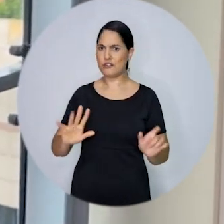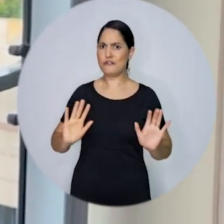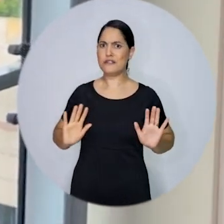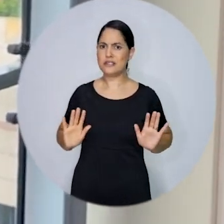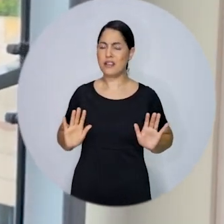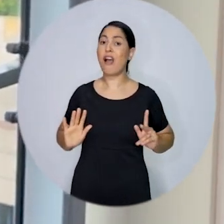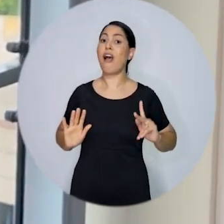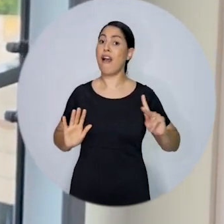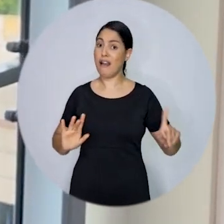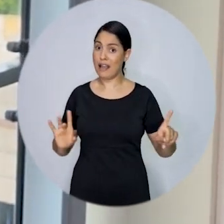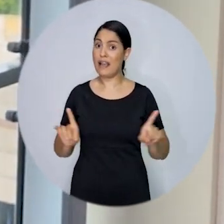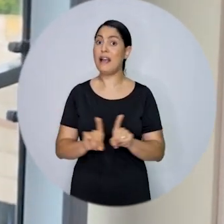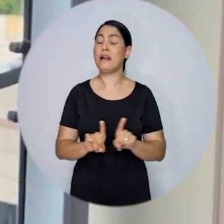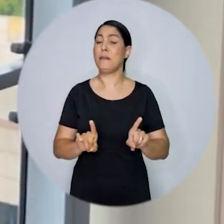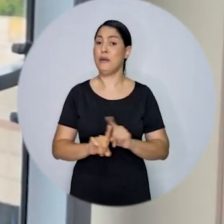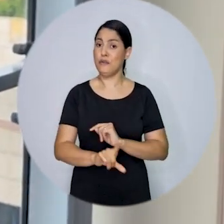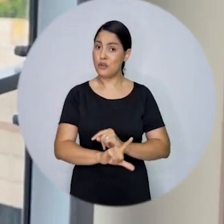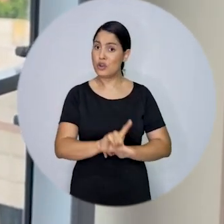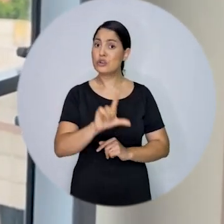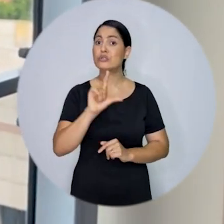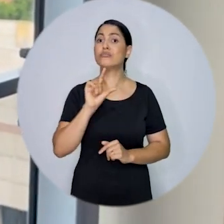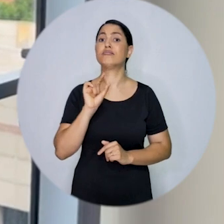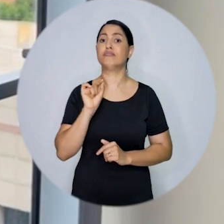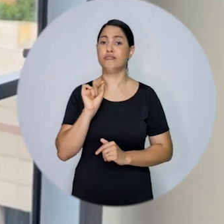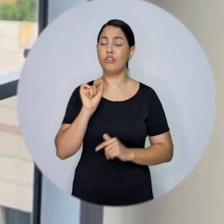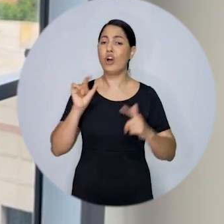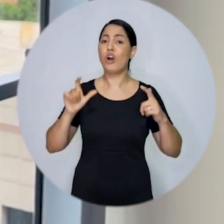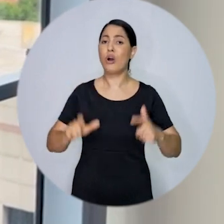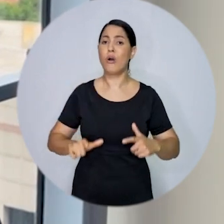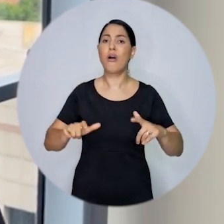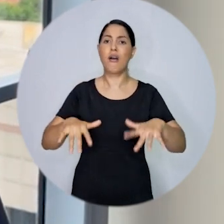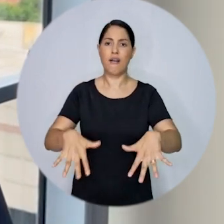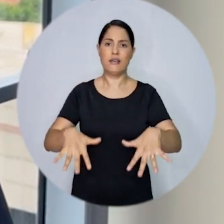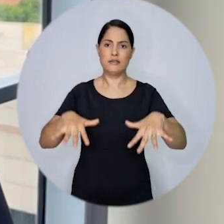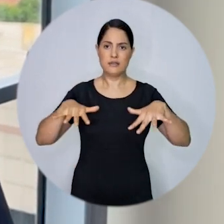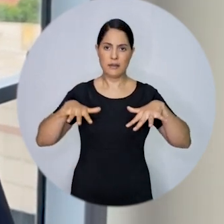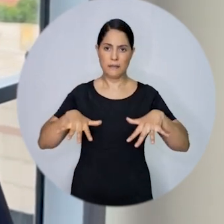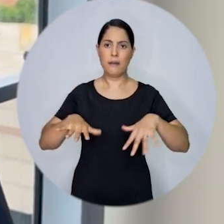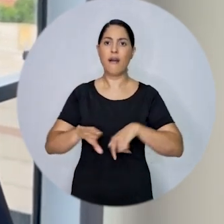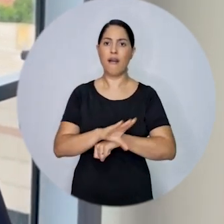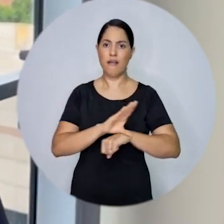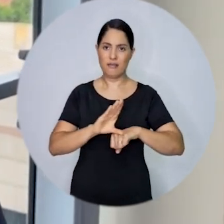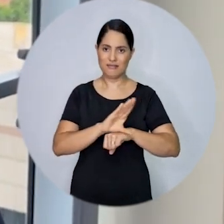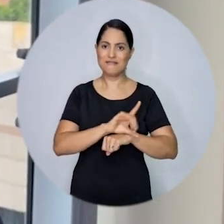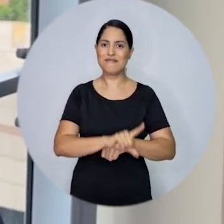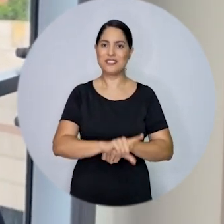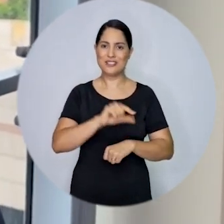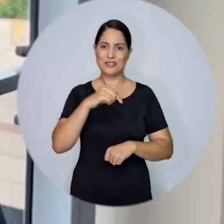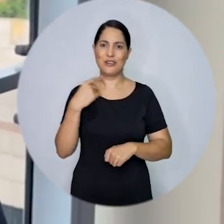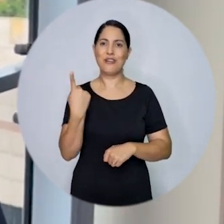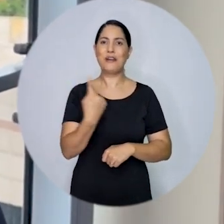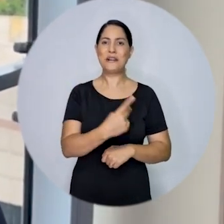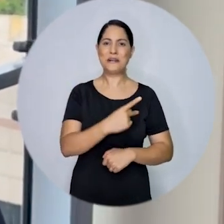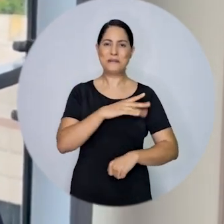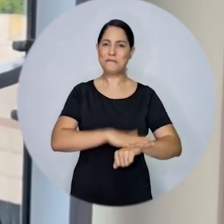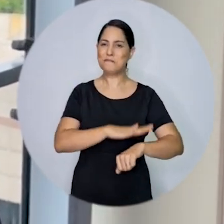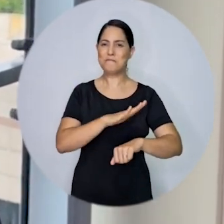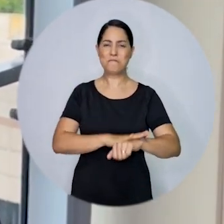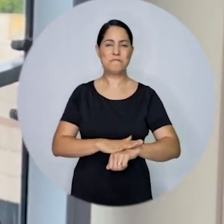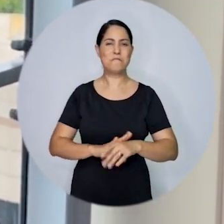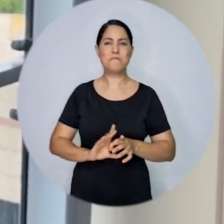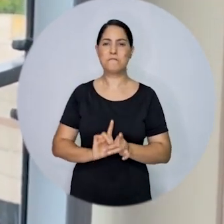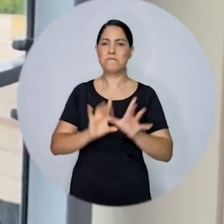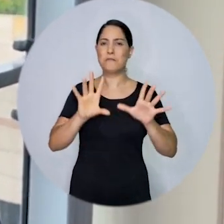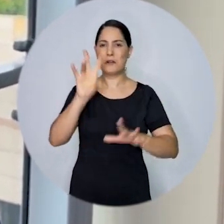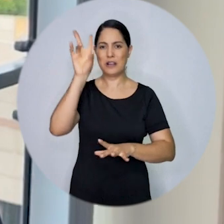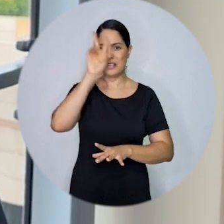é suficiente, né? Ele é escolhido pela Assembleia Nacional Constituinte, o momento mais rico